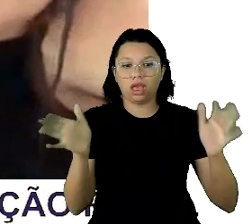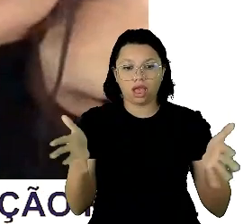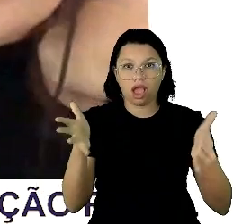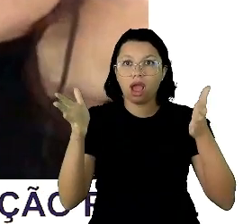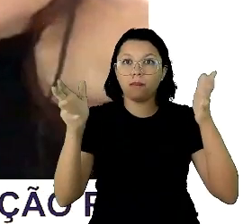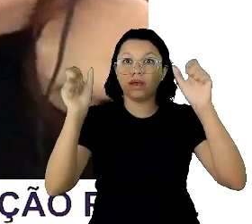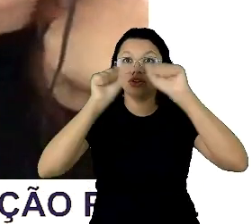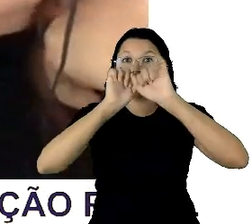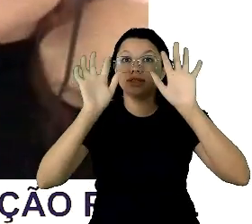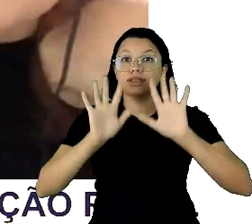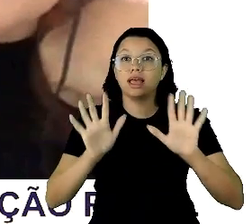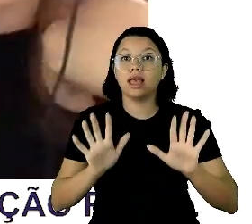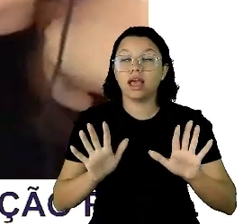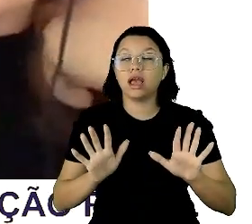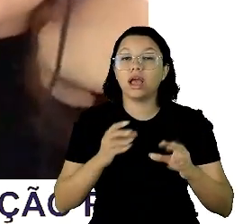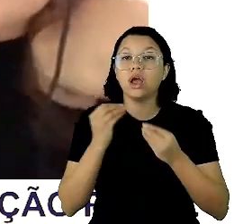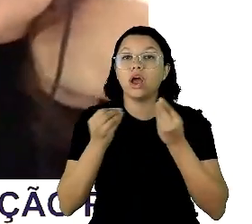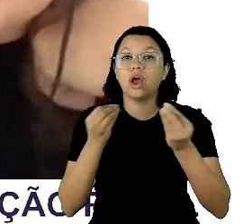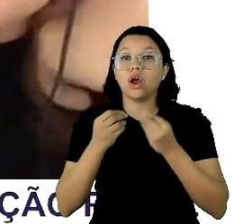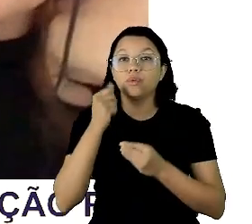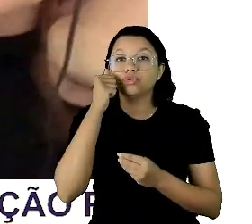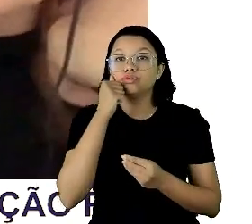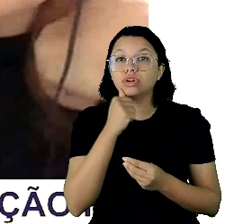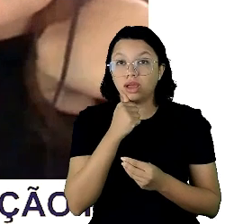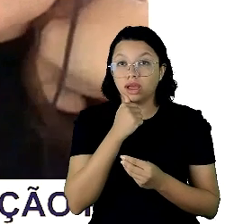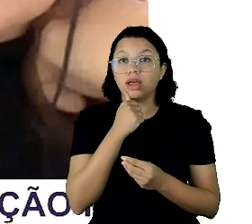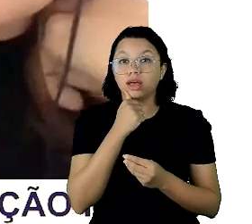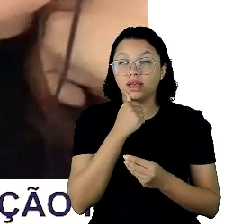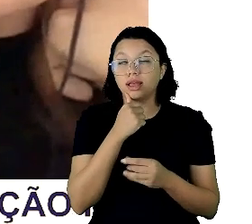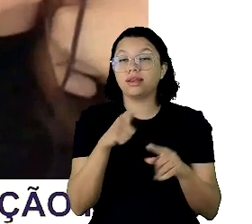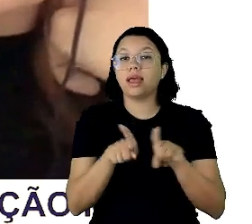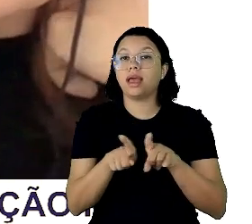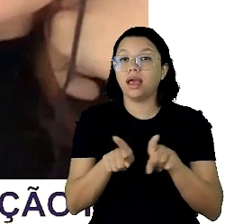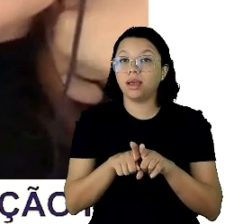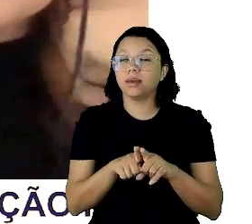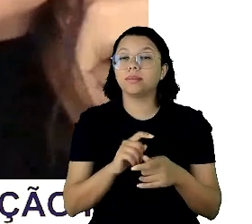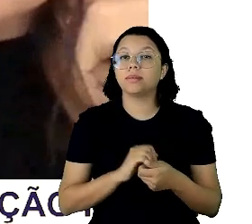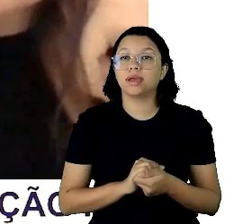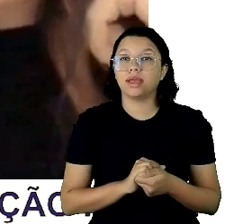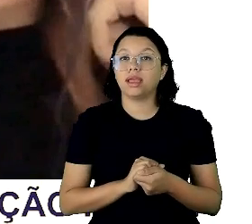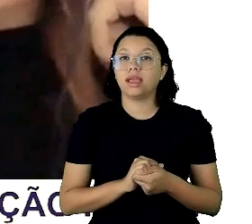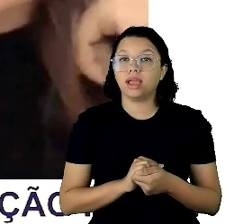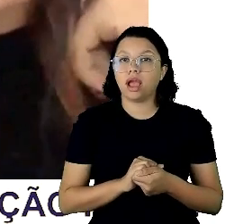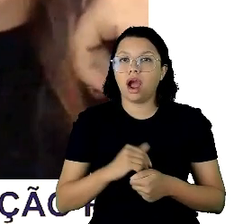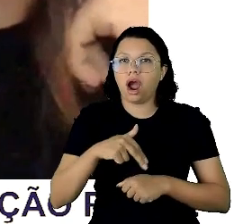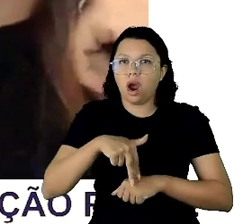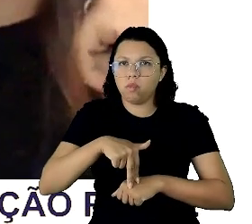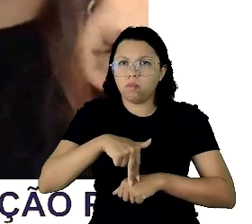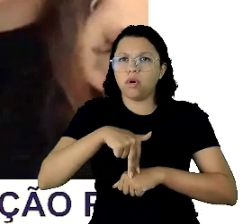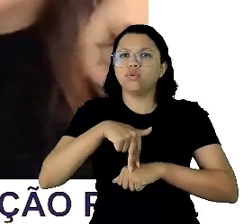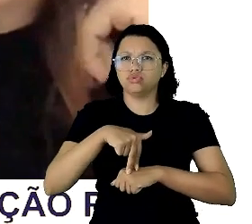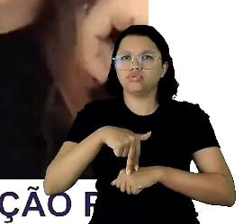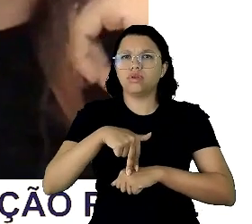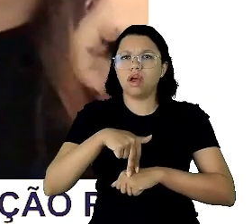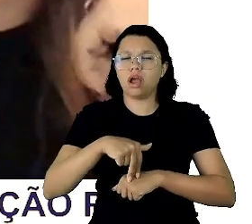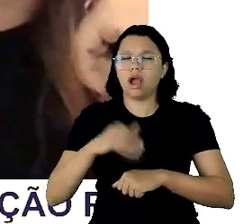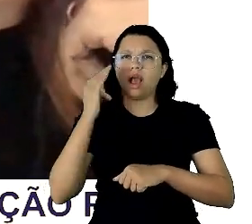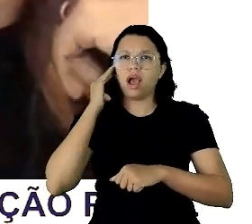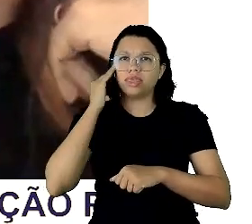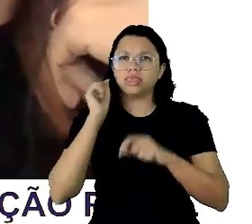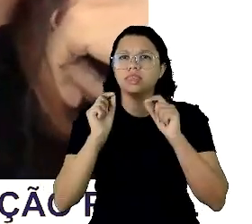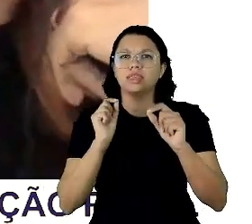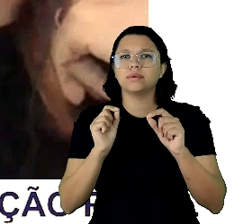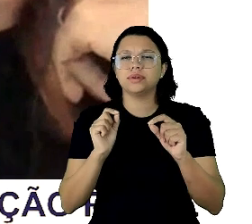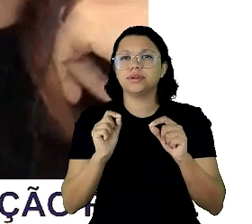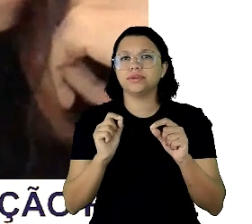e a reação das mulheres, né? A importância também das mulheres se posicionarem, entenderem que não